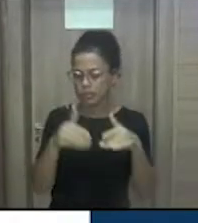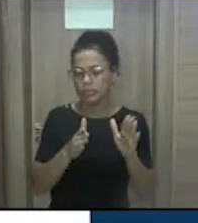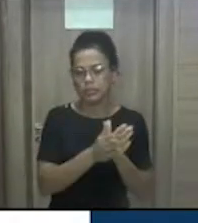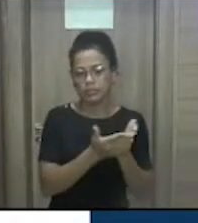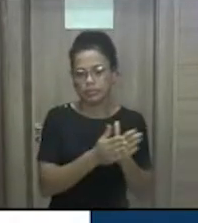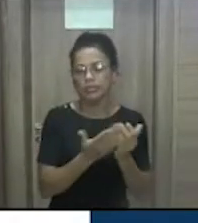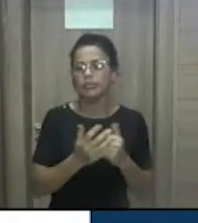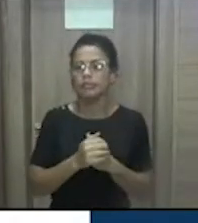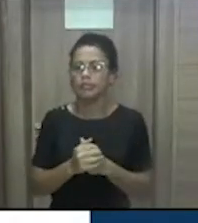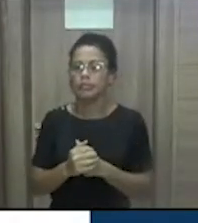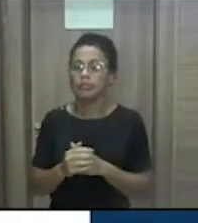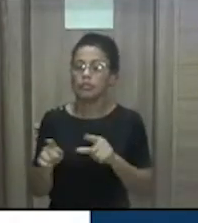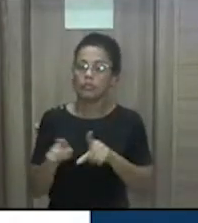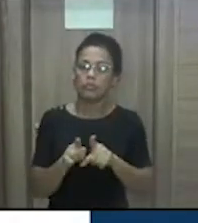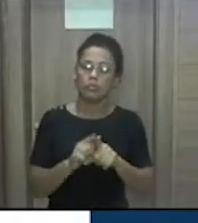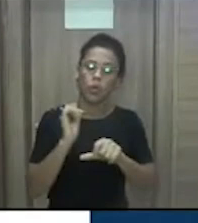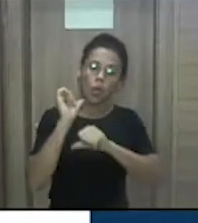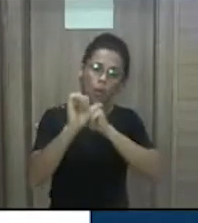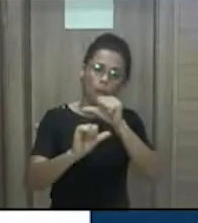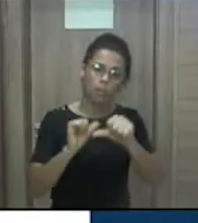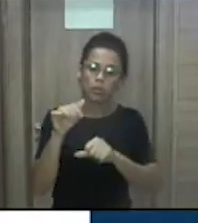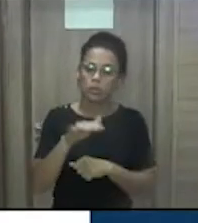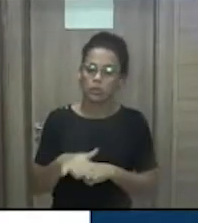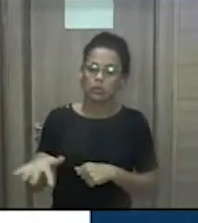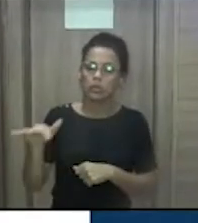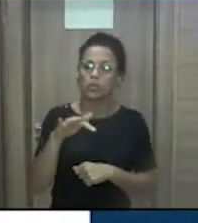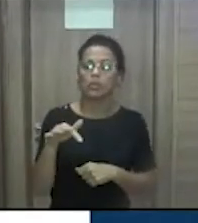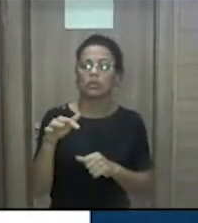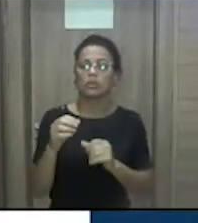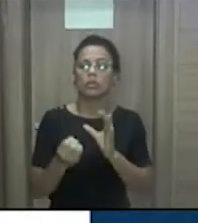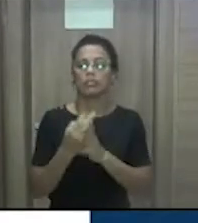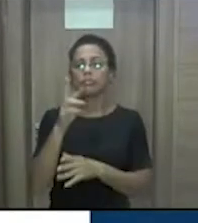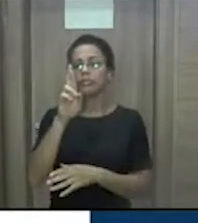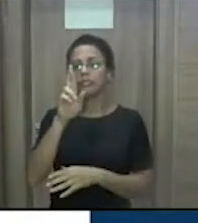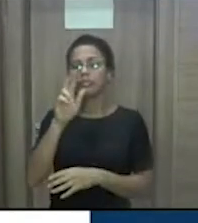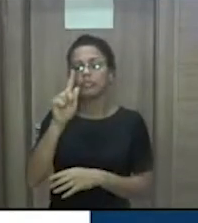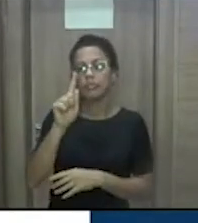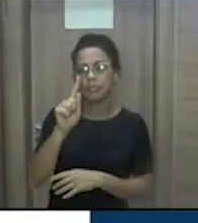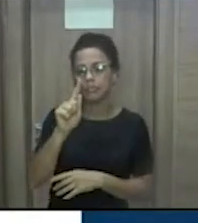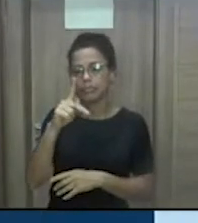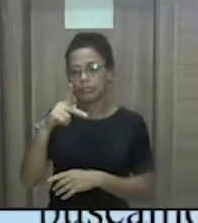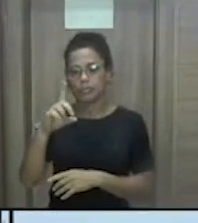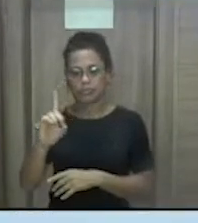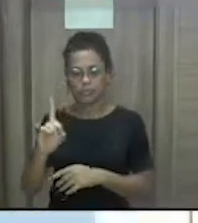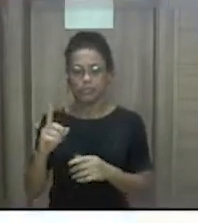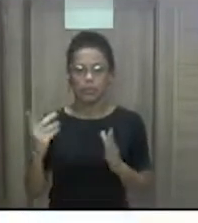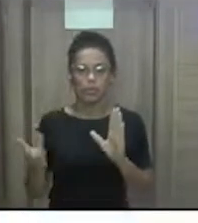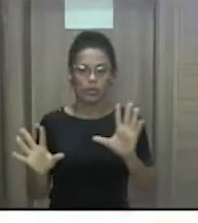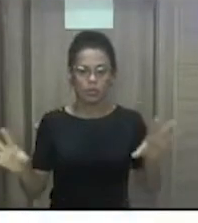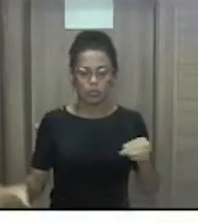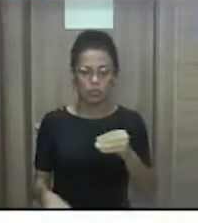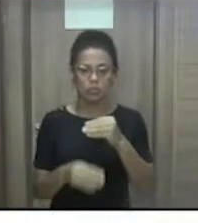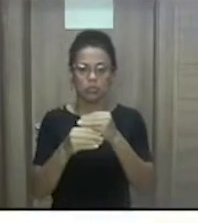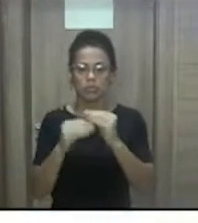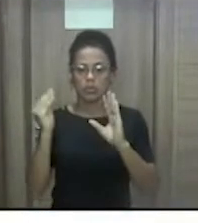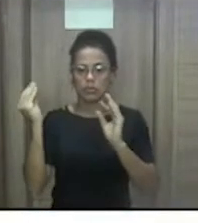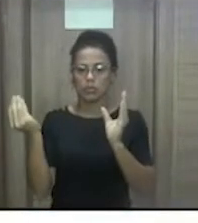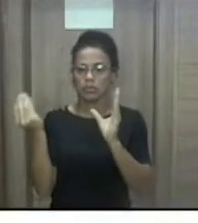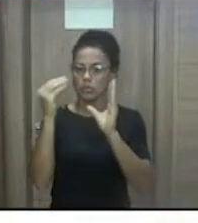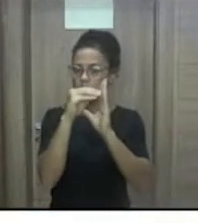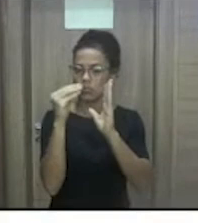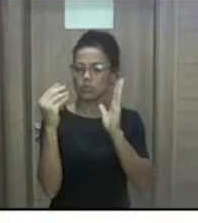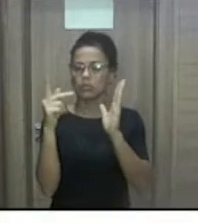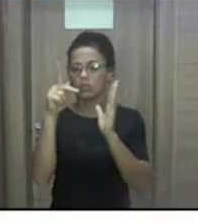mudança da denominação da atual política de LRPD para a política de prótese dentária no SUS. Essa é a nossa proposição dentro das portarias. Então,